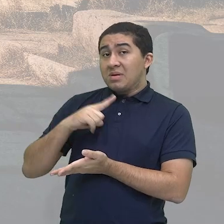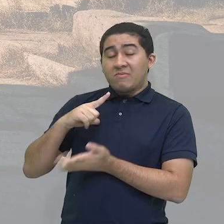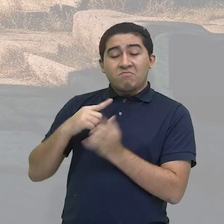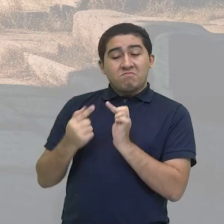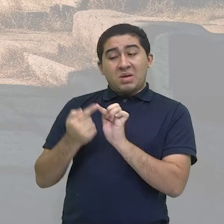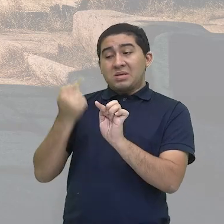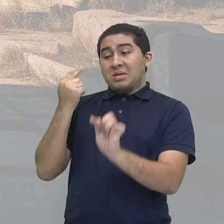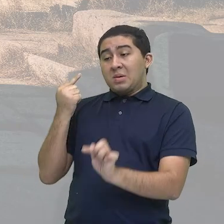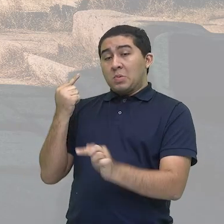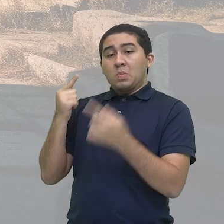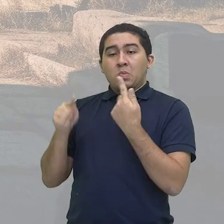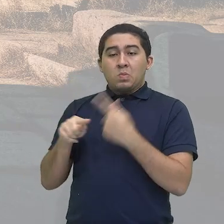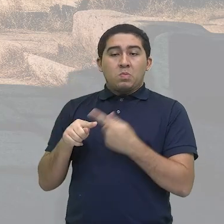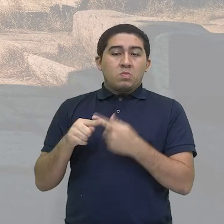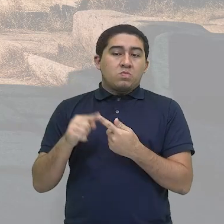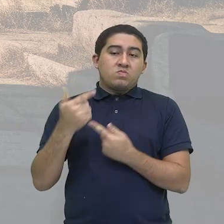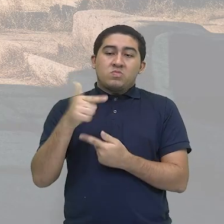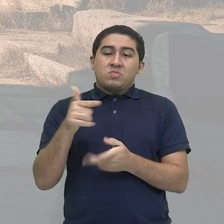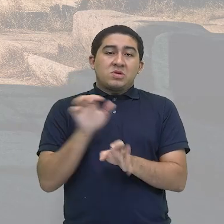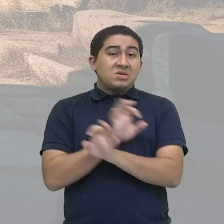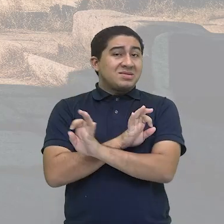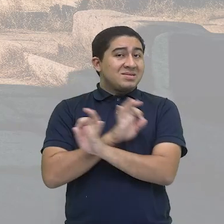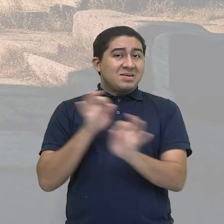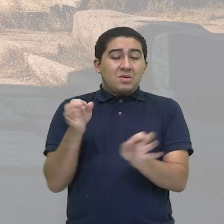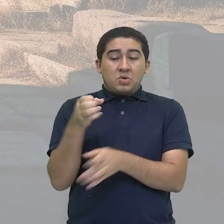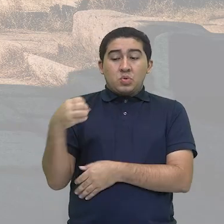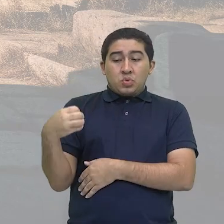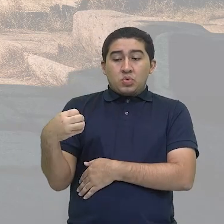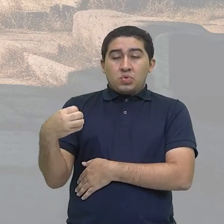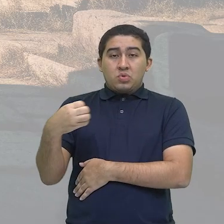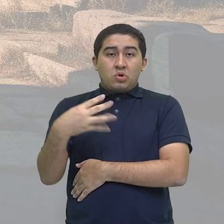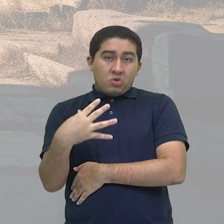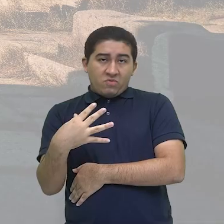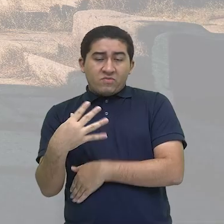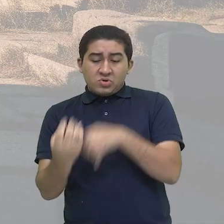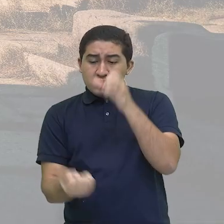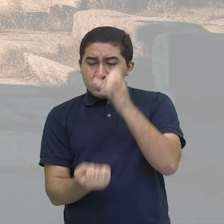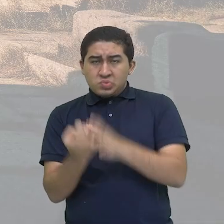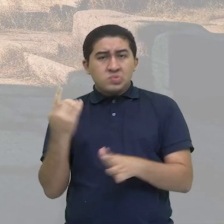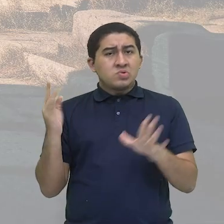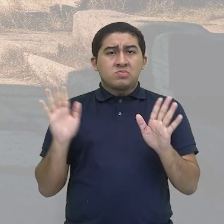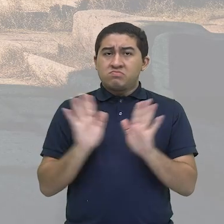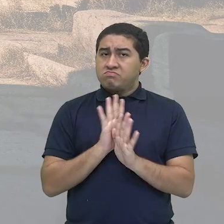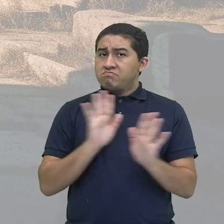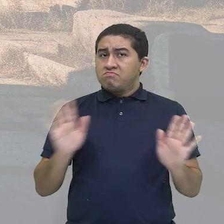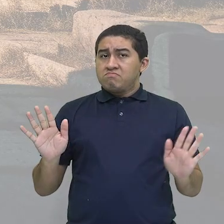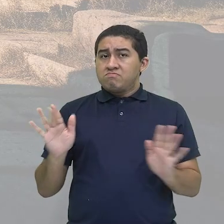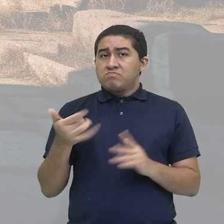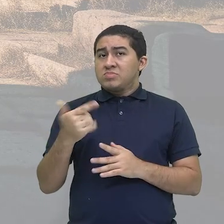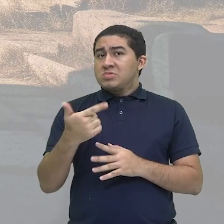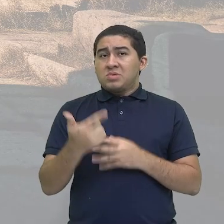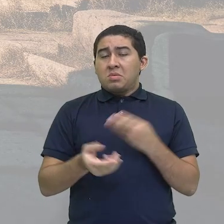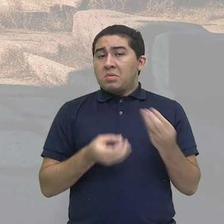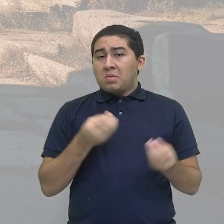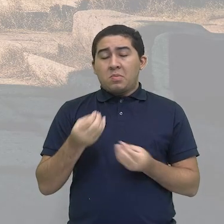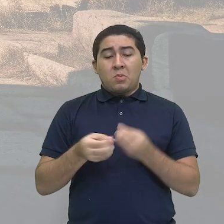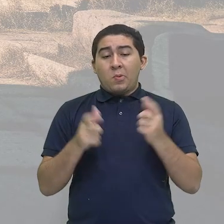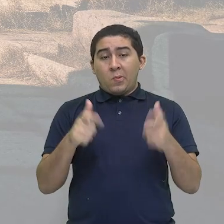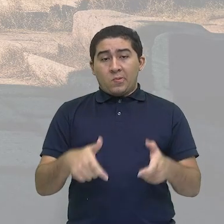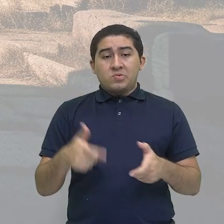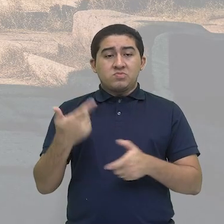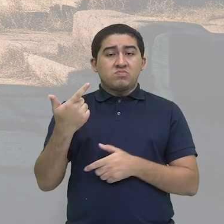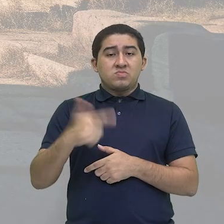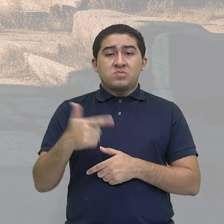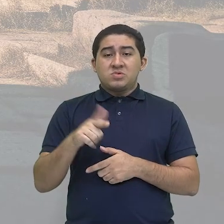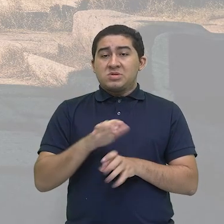nenhuma matéria nova pode vir a existir, onde não havia